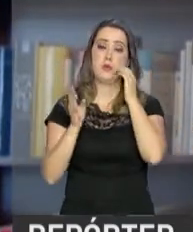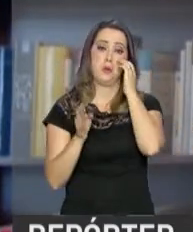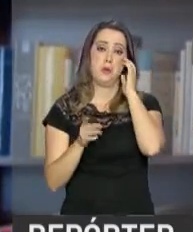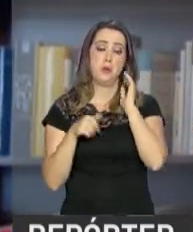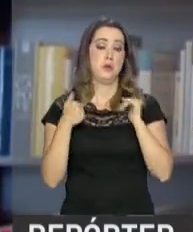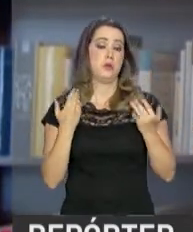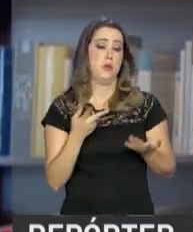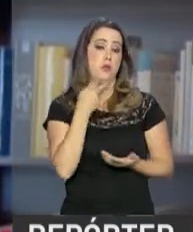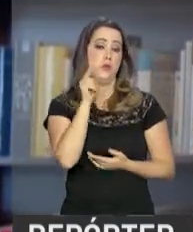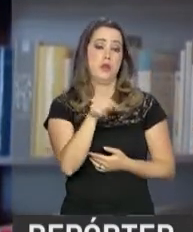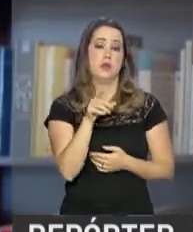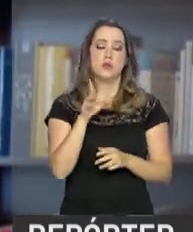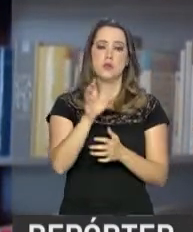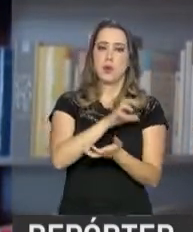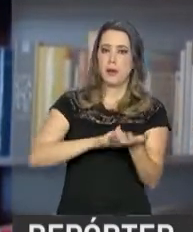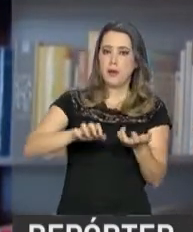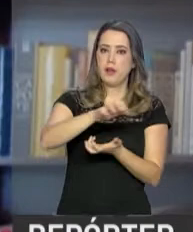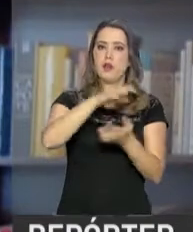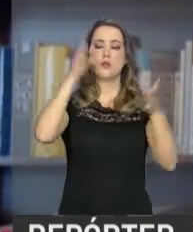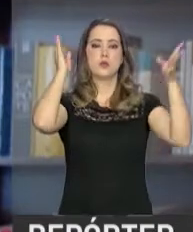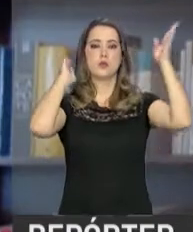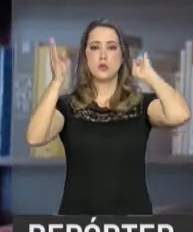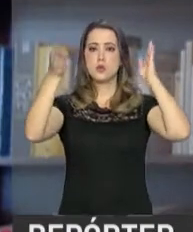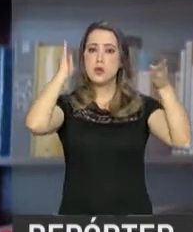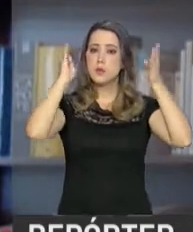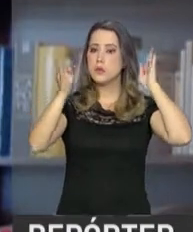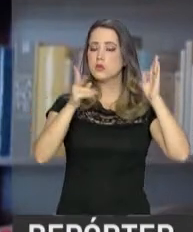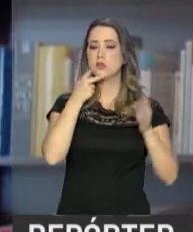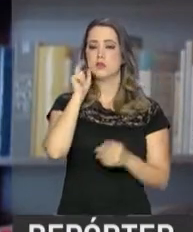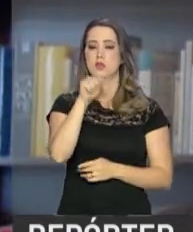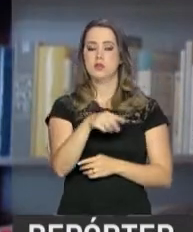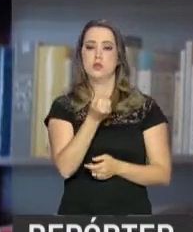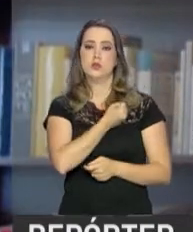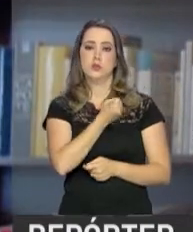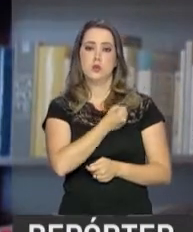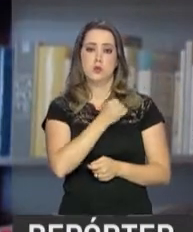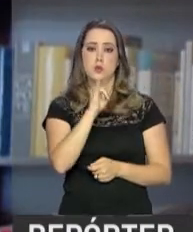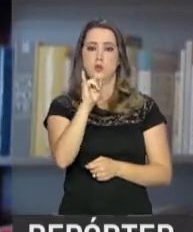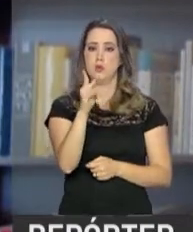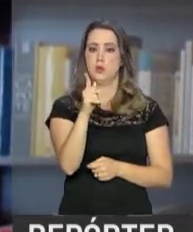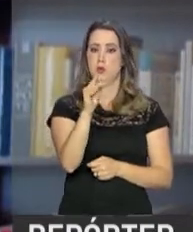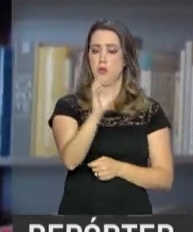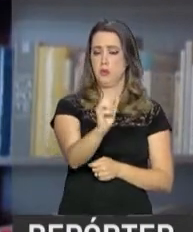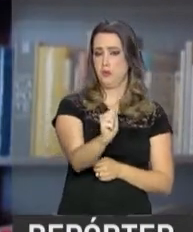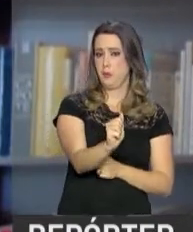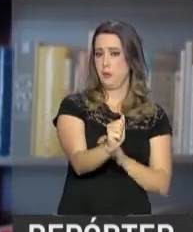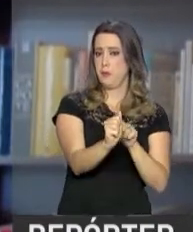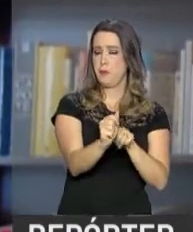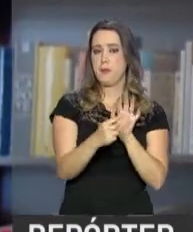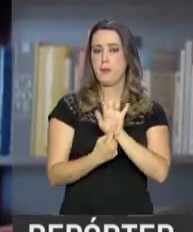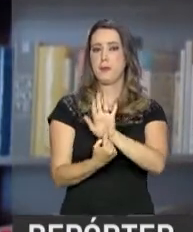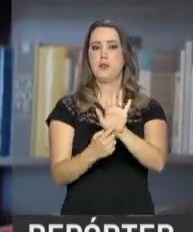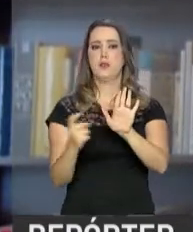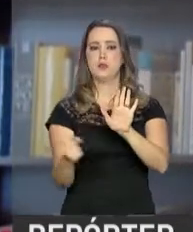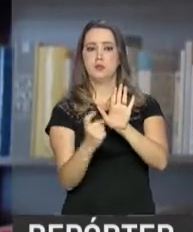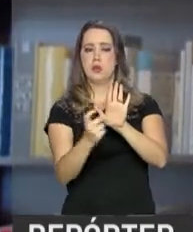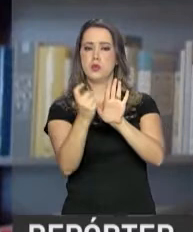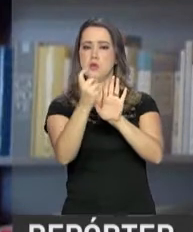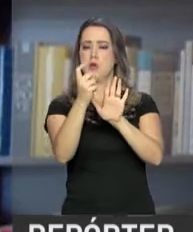dos caminhoneiros, o ministro também comentou sobre os números que saíram hoje do IPCA, que apontam para uma alta